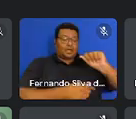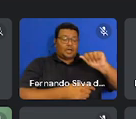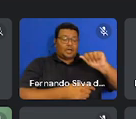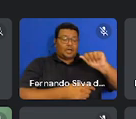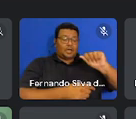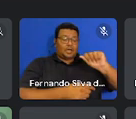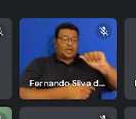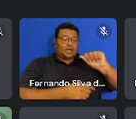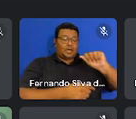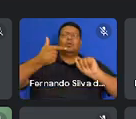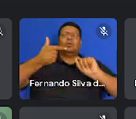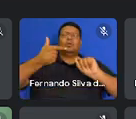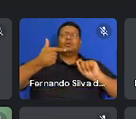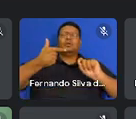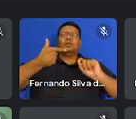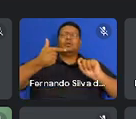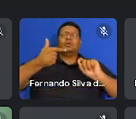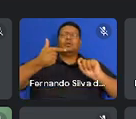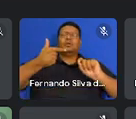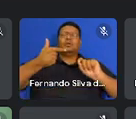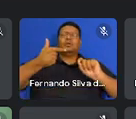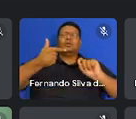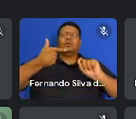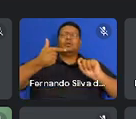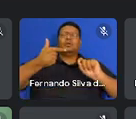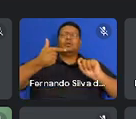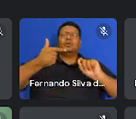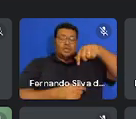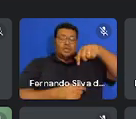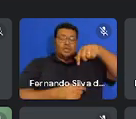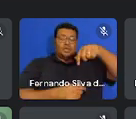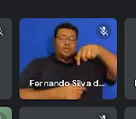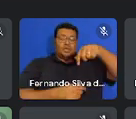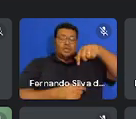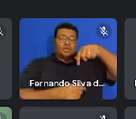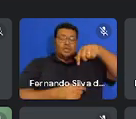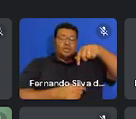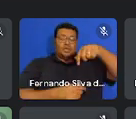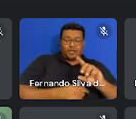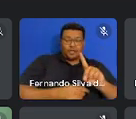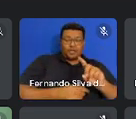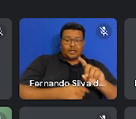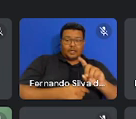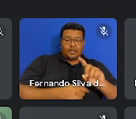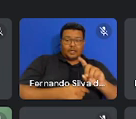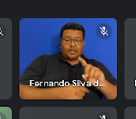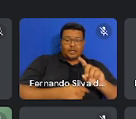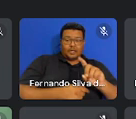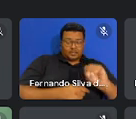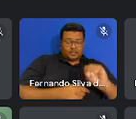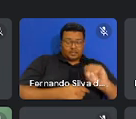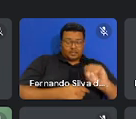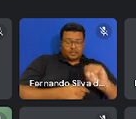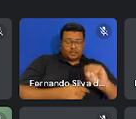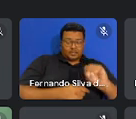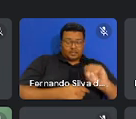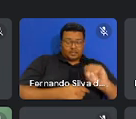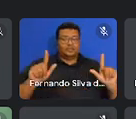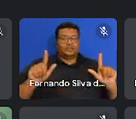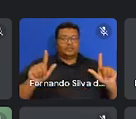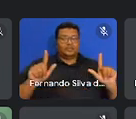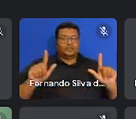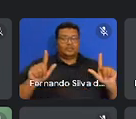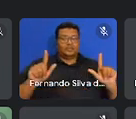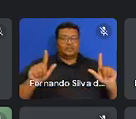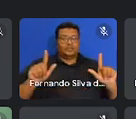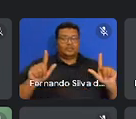disso é quadrado da diferença. É um produto notável. Quem tiver esse problema de relembrar, é só jogar